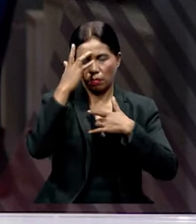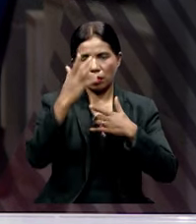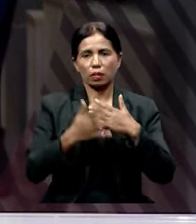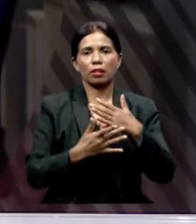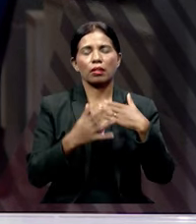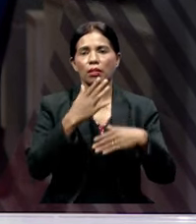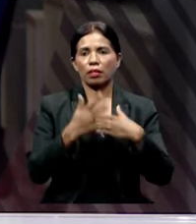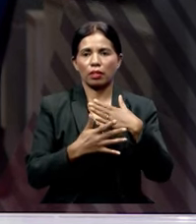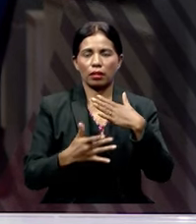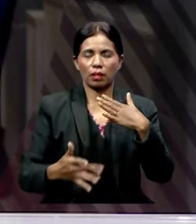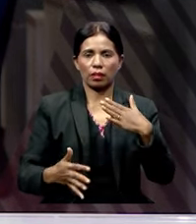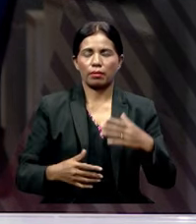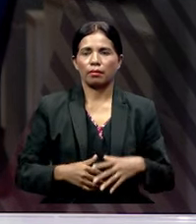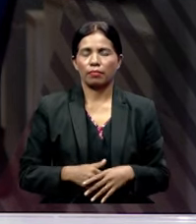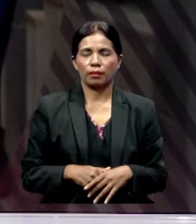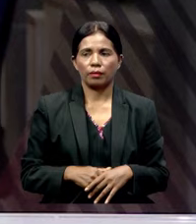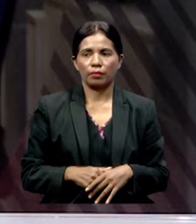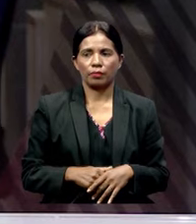Shrangmidar.